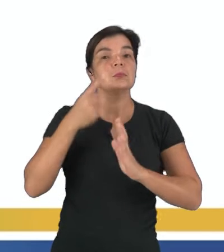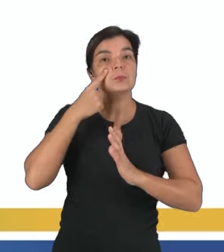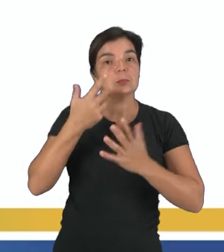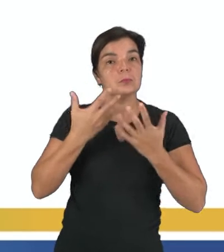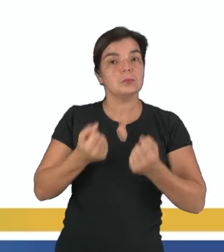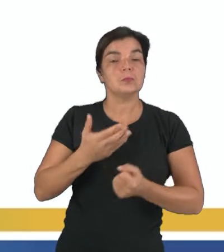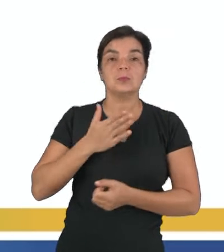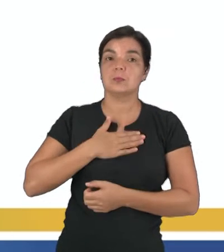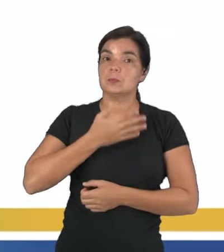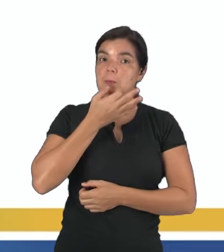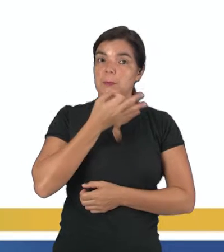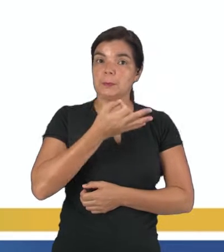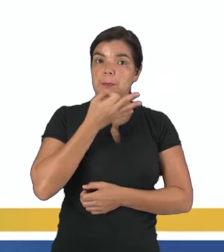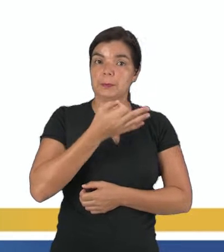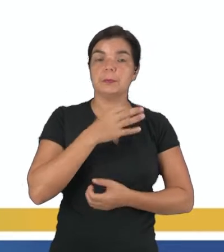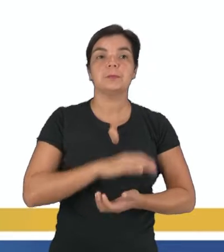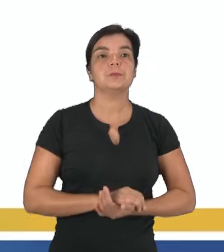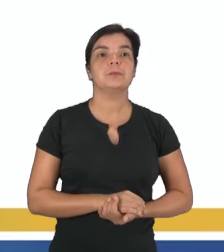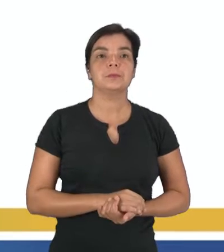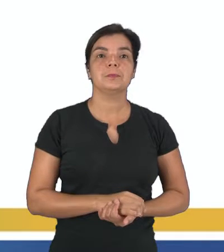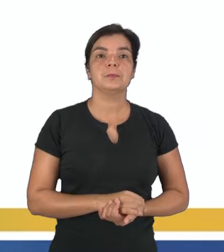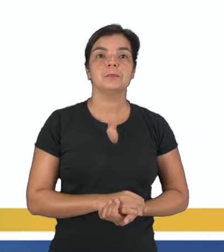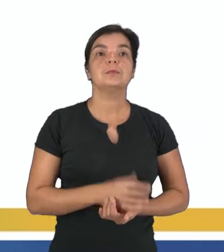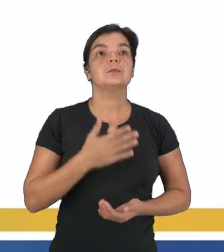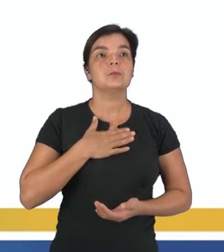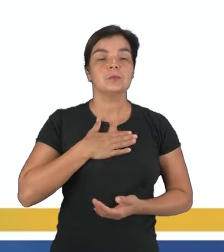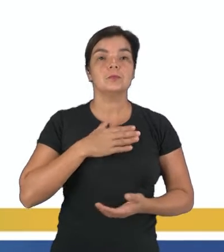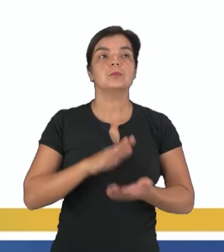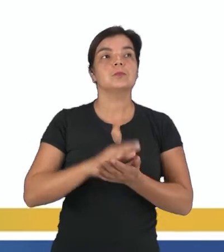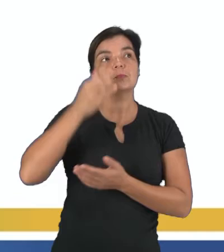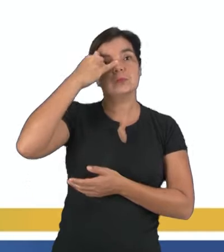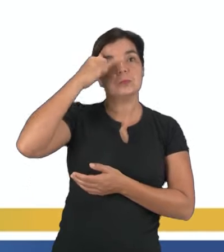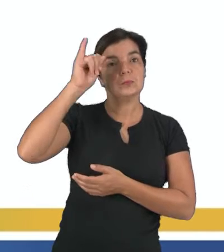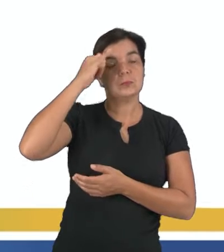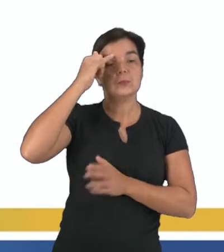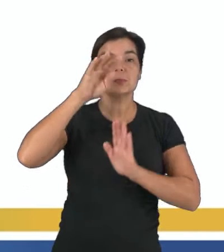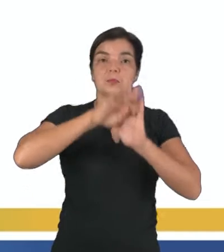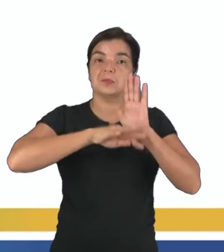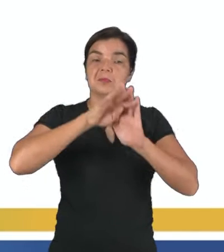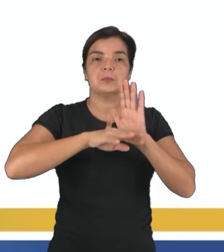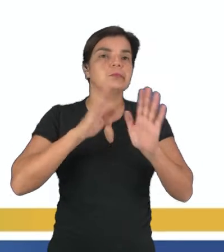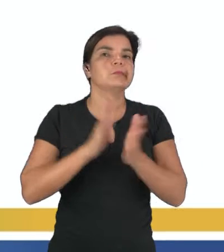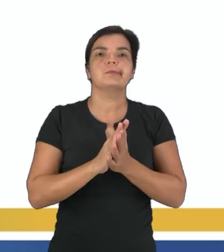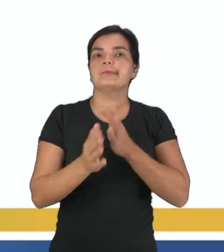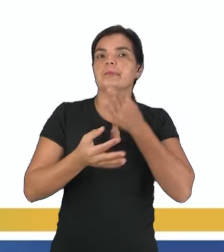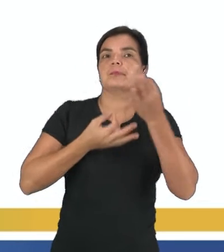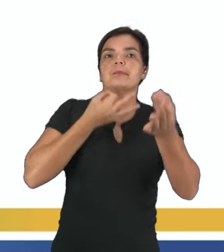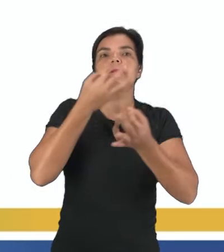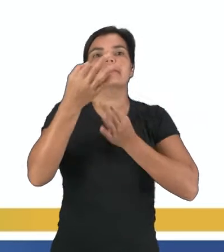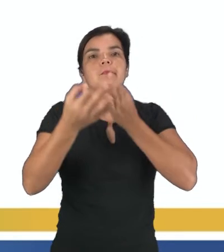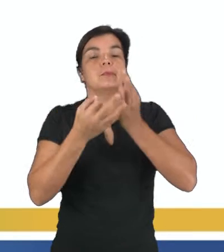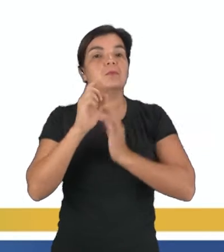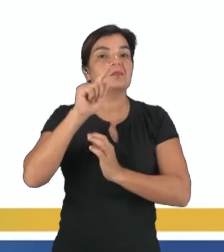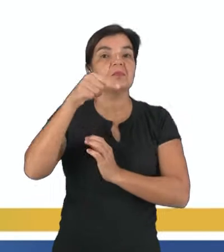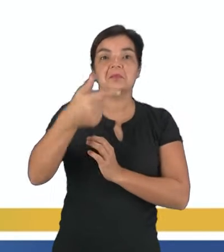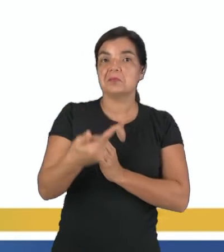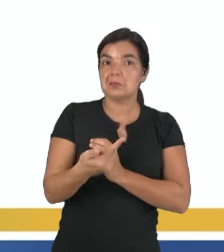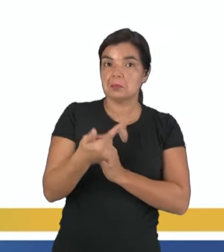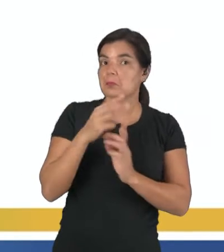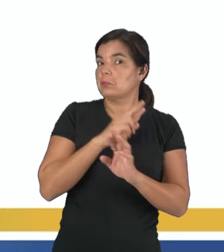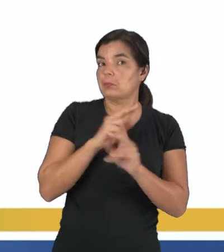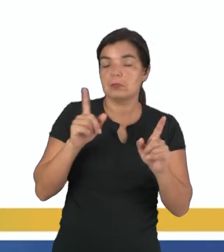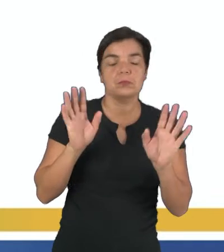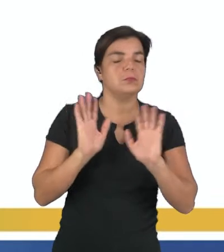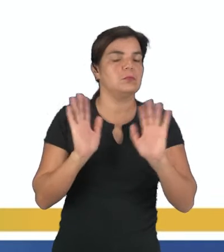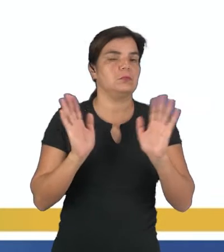o meu ponto de vista, tá? Para defender a minha ideia dentro do texto, e não ficar jogando argumento e depois um argumento contrário.